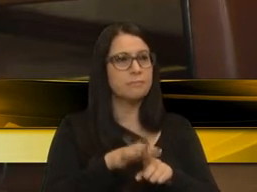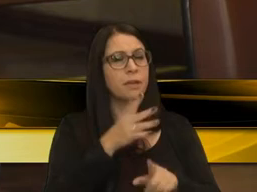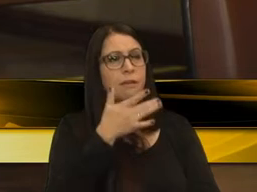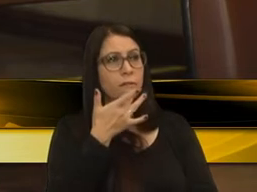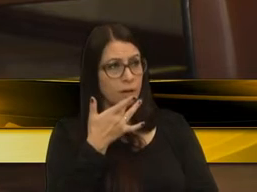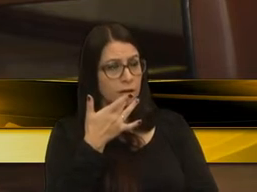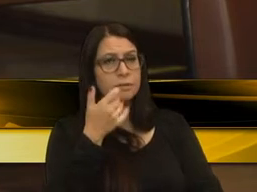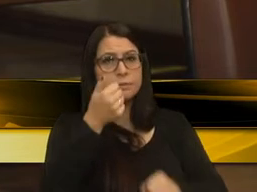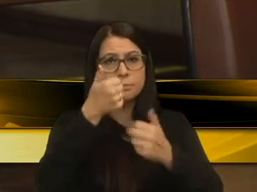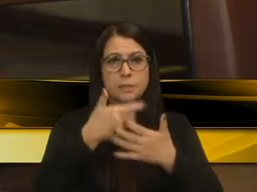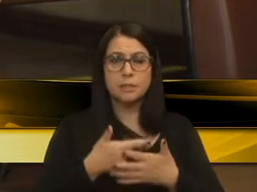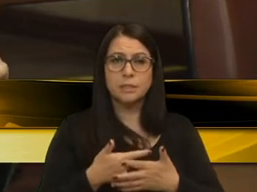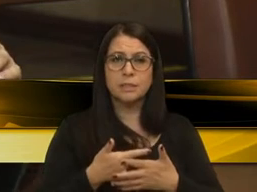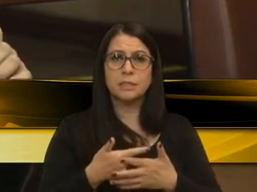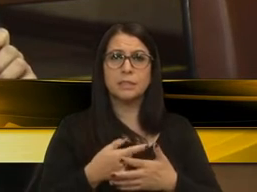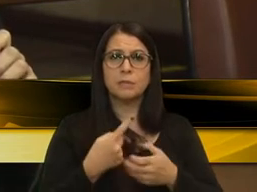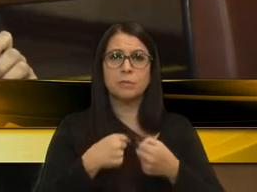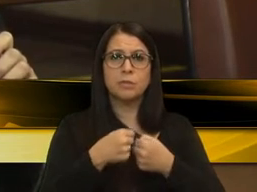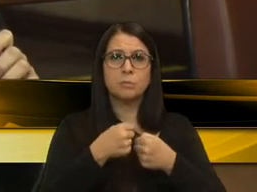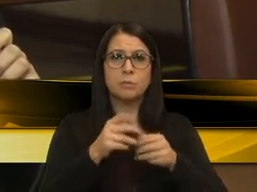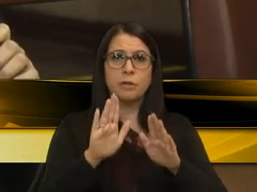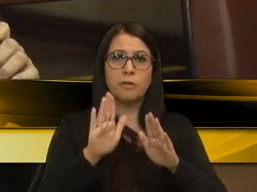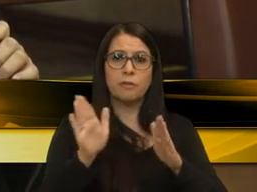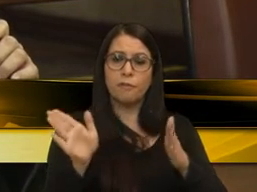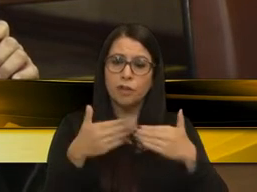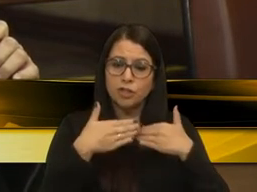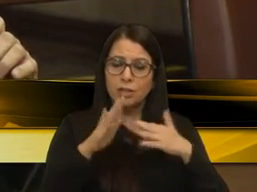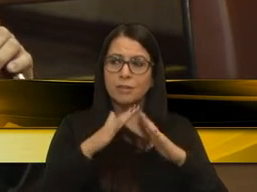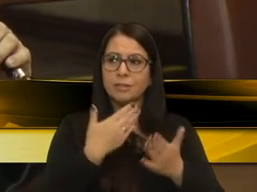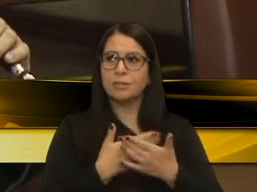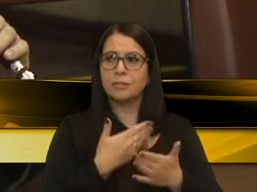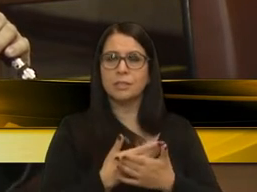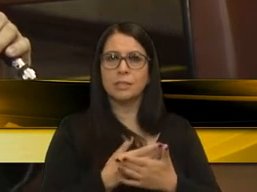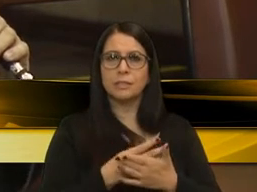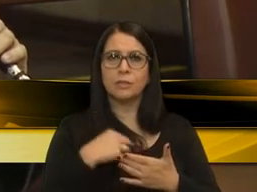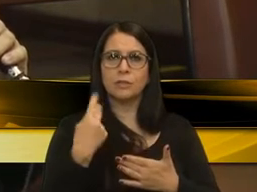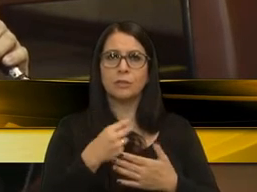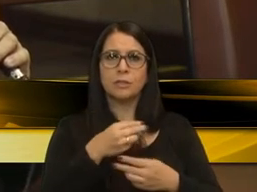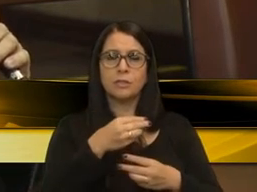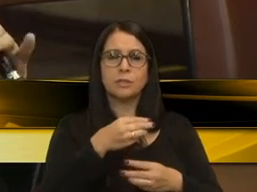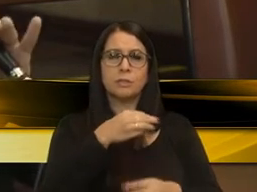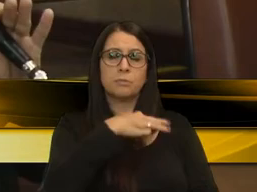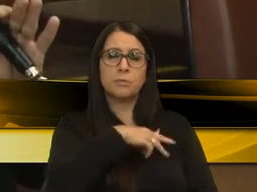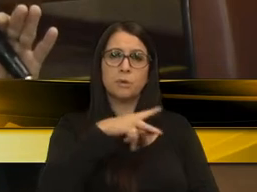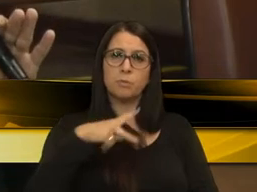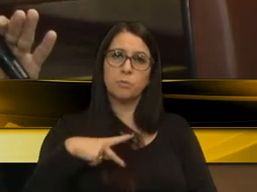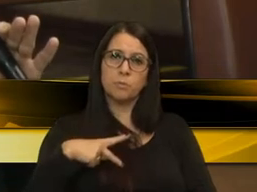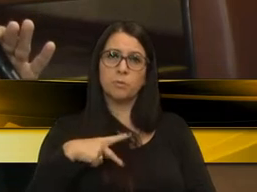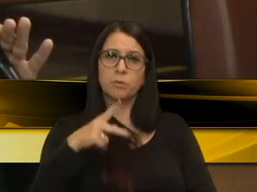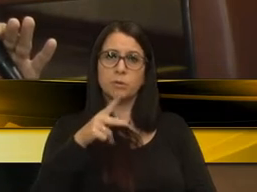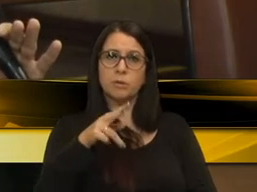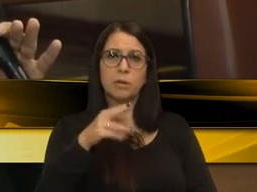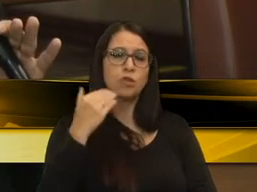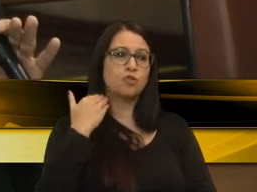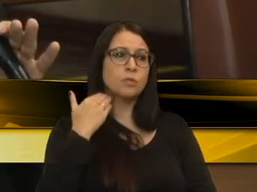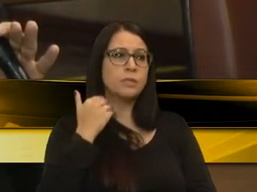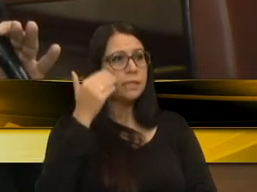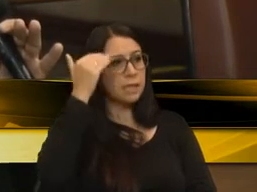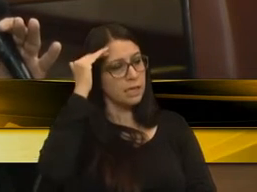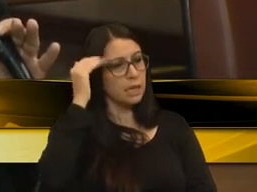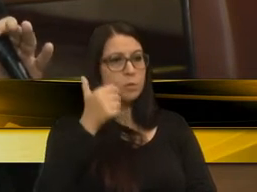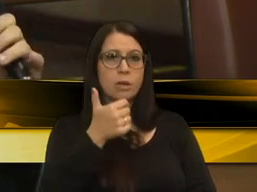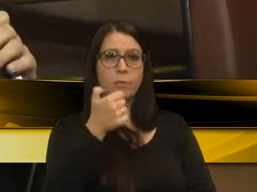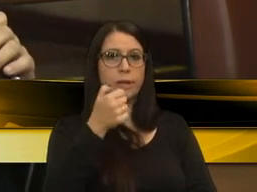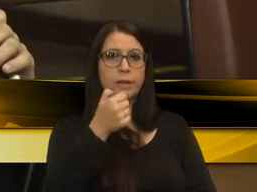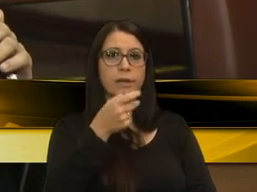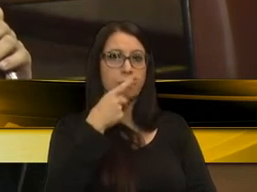fácil a justificativa do município para fechar a escola, vereador Edson. O município diz, nós sentamos com o Ministério Público e a promotora entendeu e tem aqui uma caneta